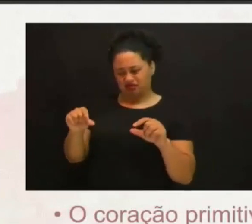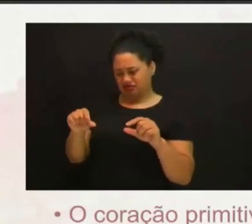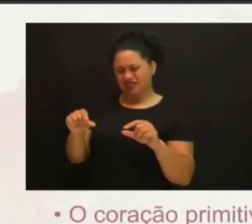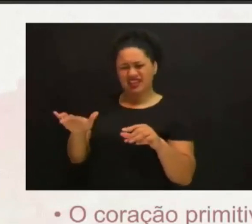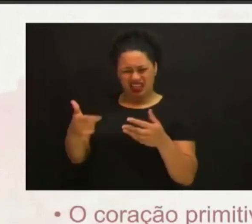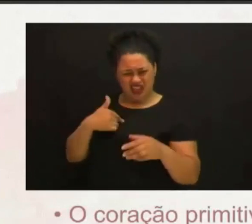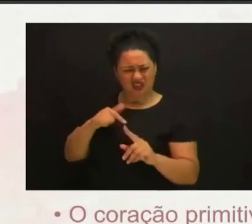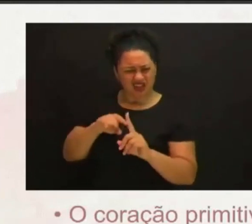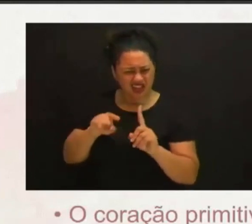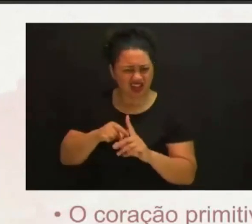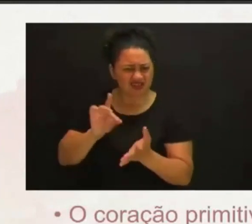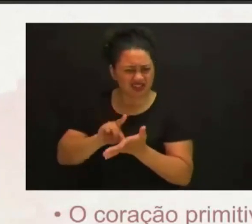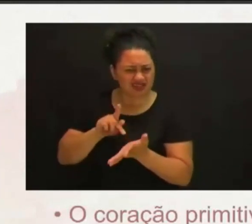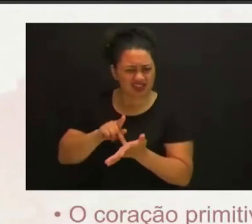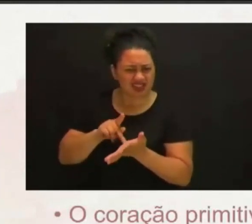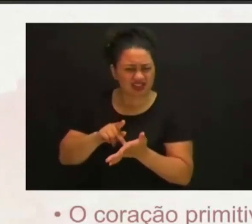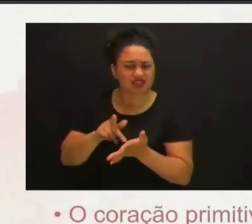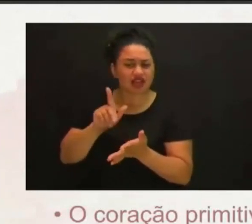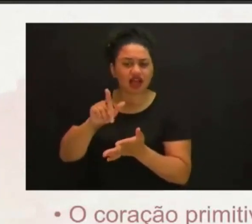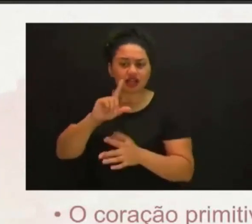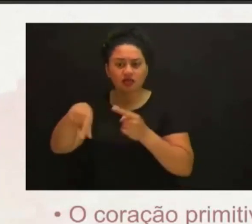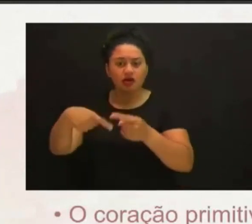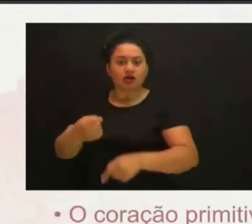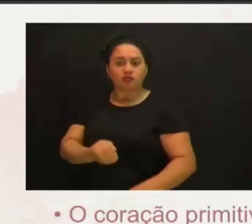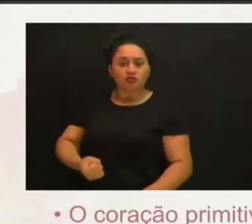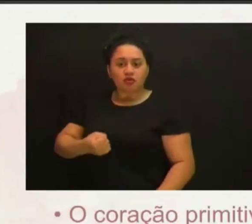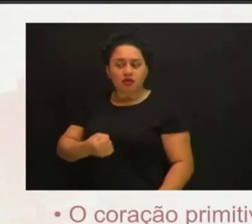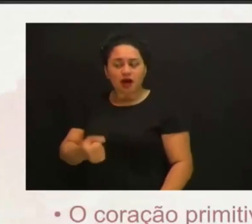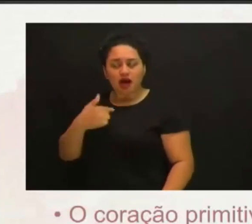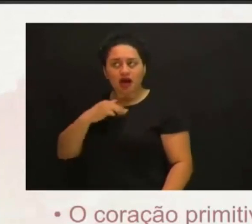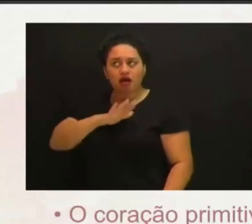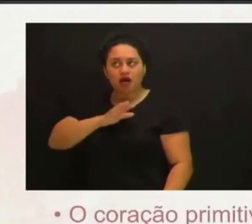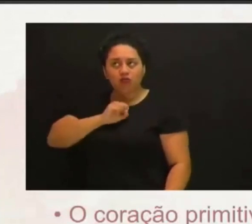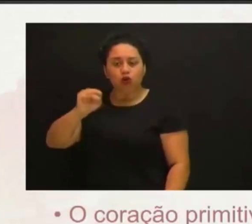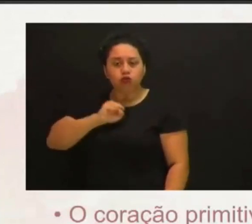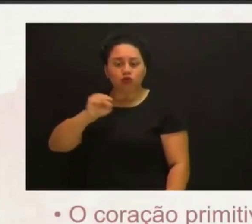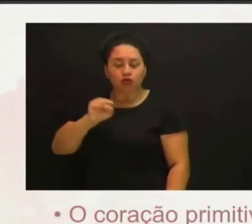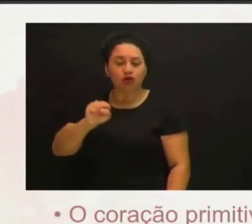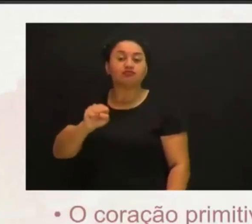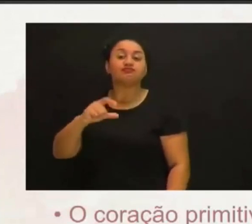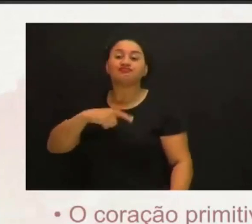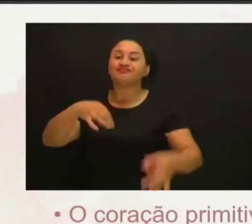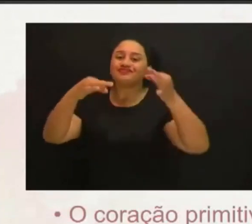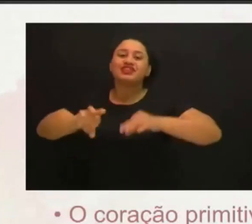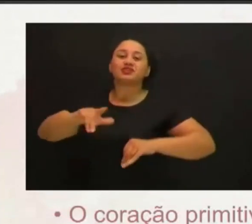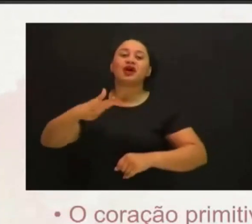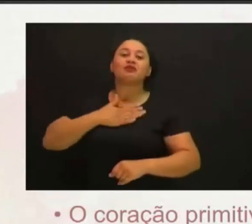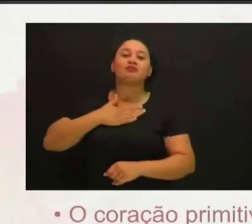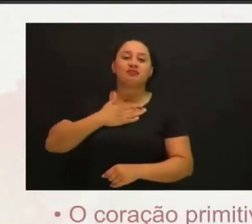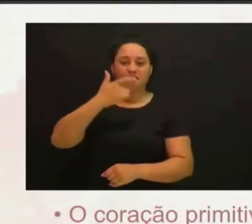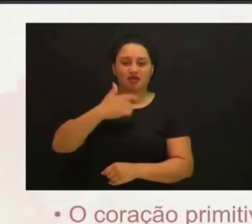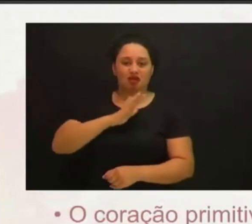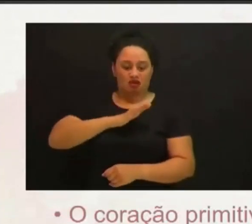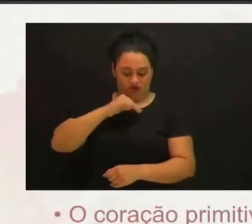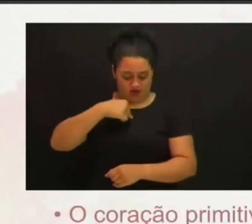mesmo? E daí eu vejo um coração batendo e tenho certeza absoluta que não é o meu. Não é o meu. Até porque esse